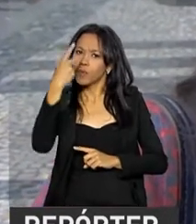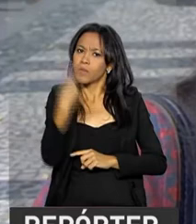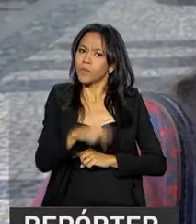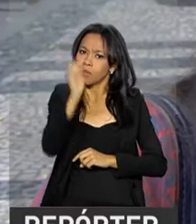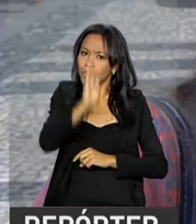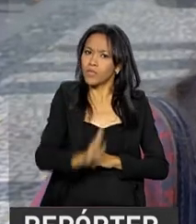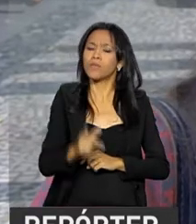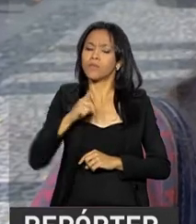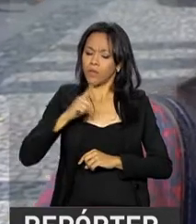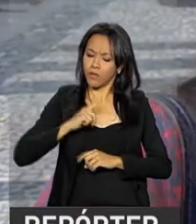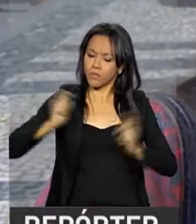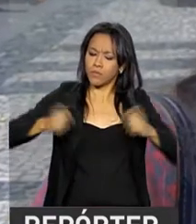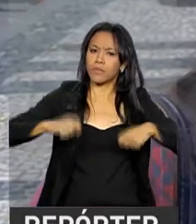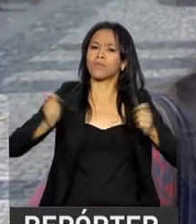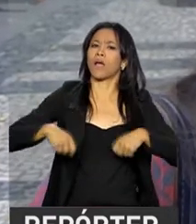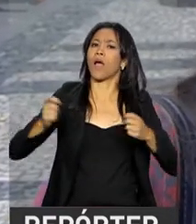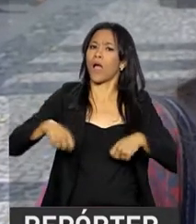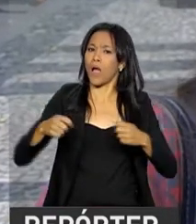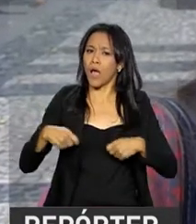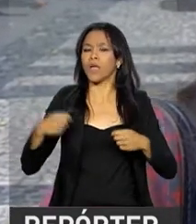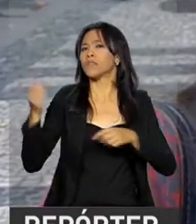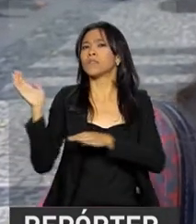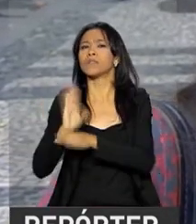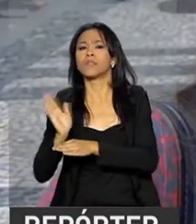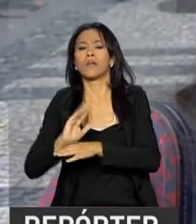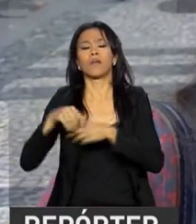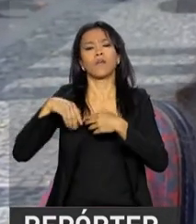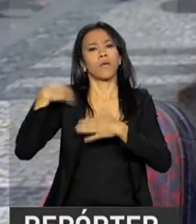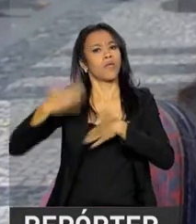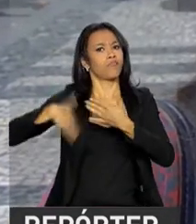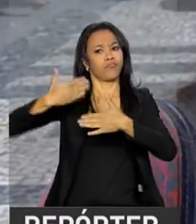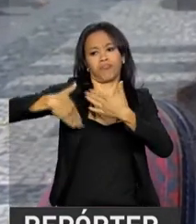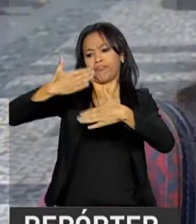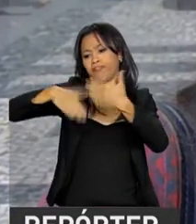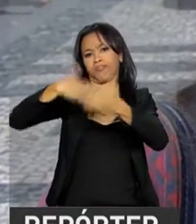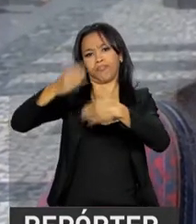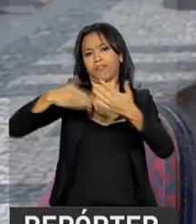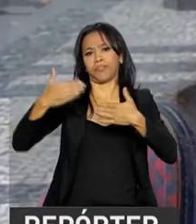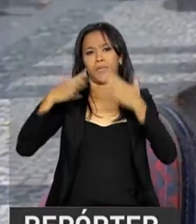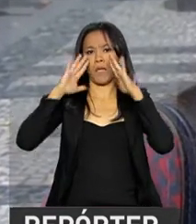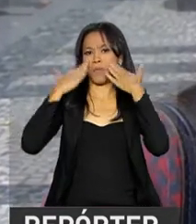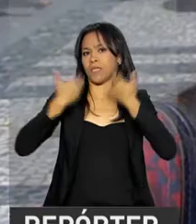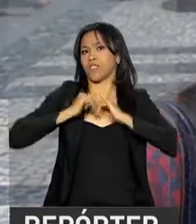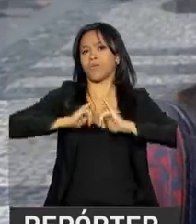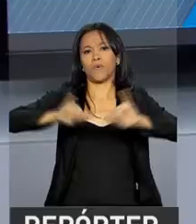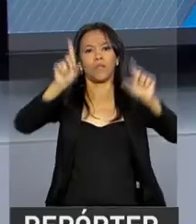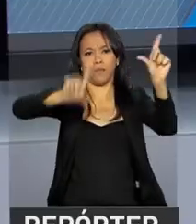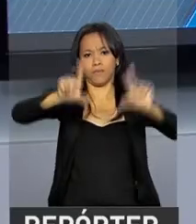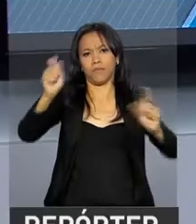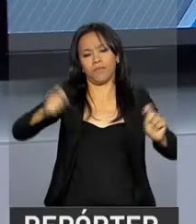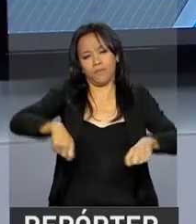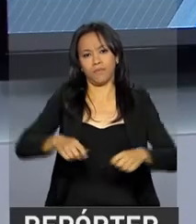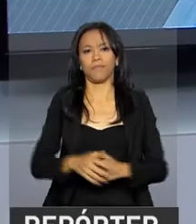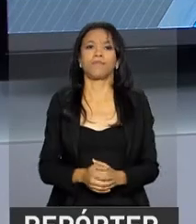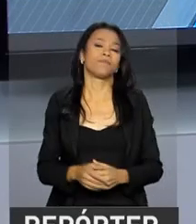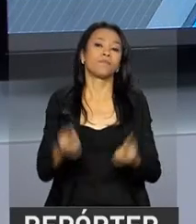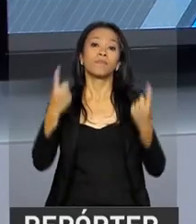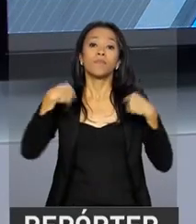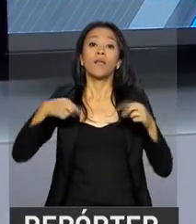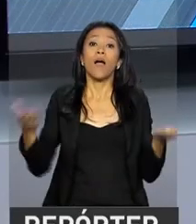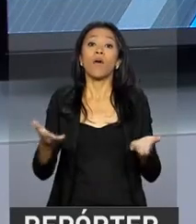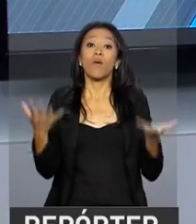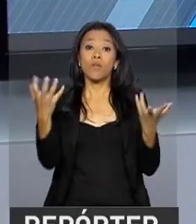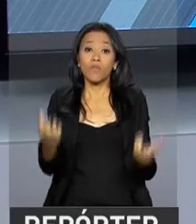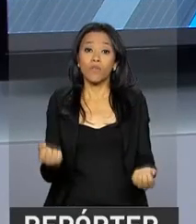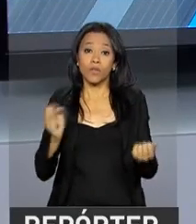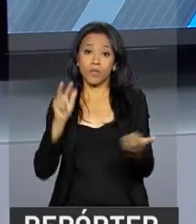tem potencial para fazer cinema e crescer na televisão então é importante e vamos agora